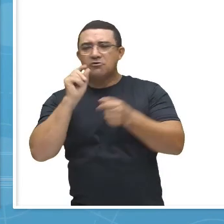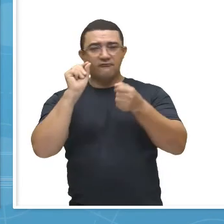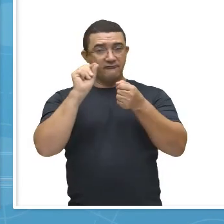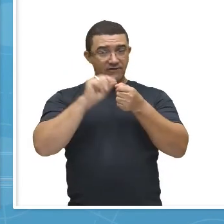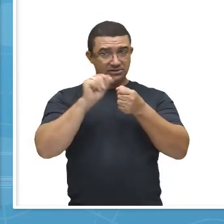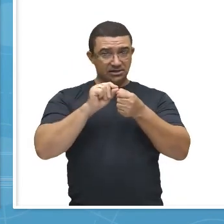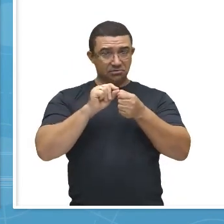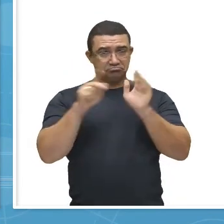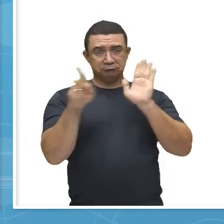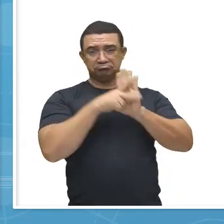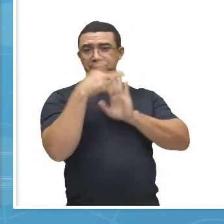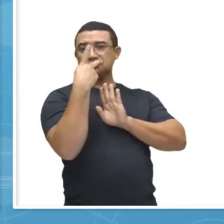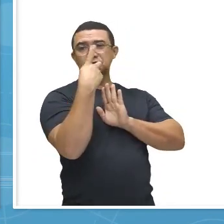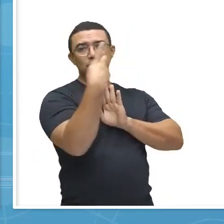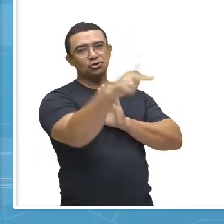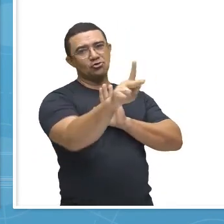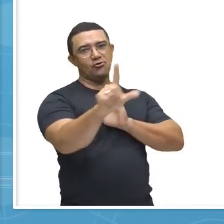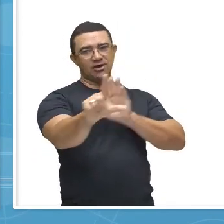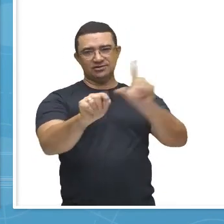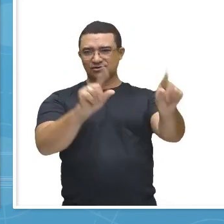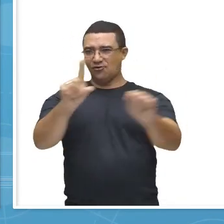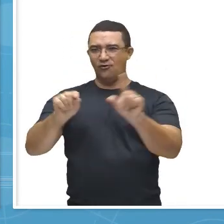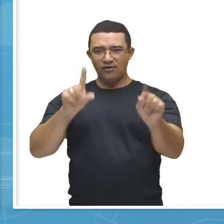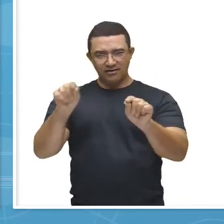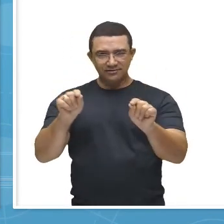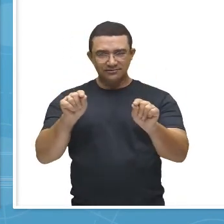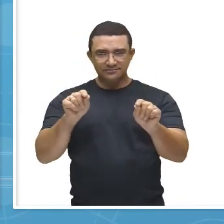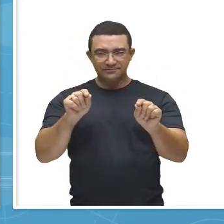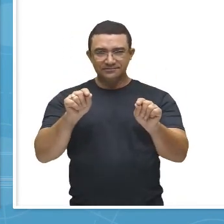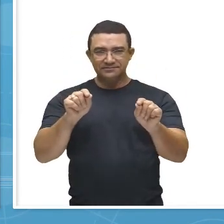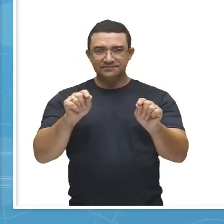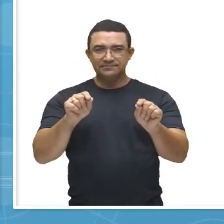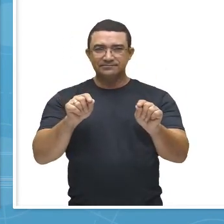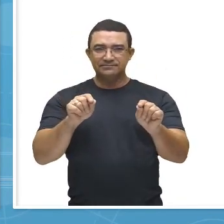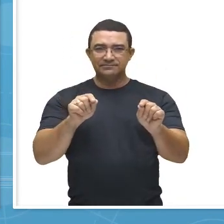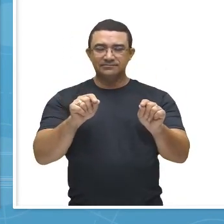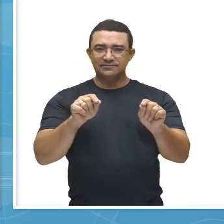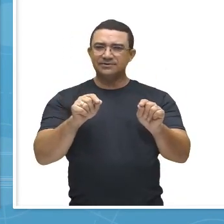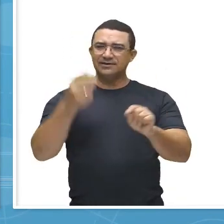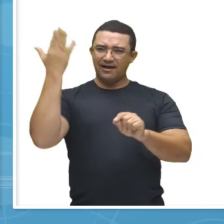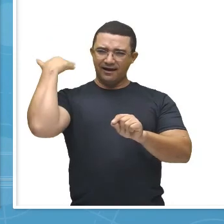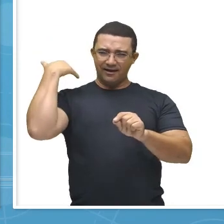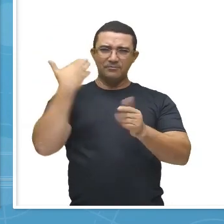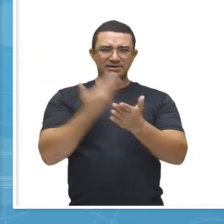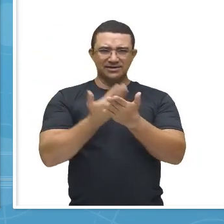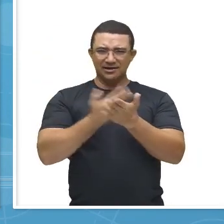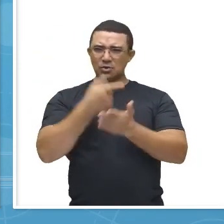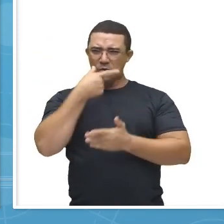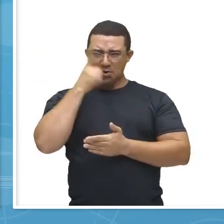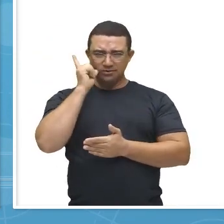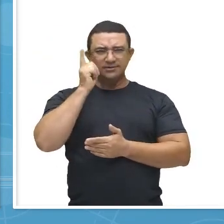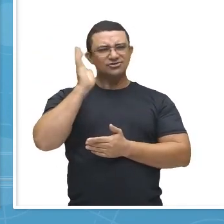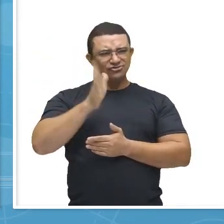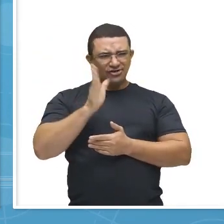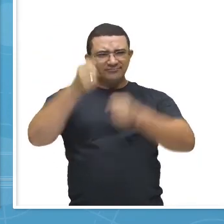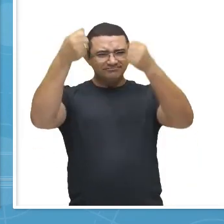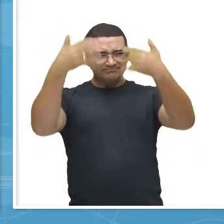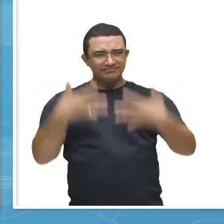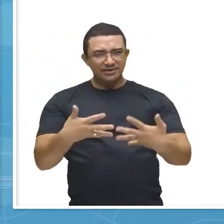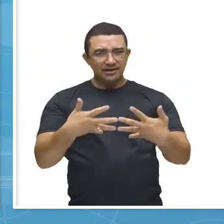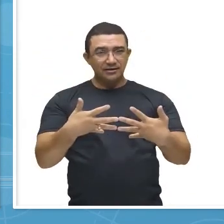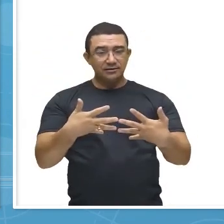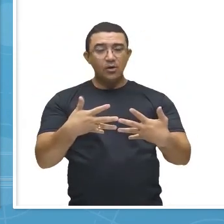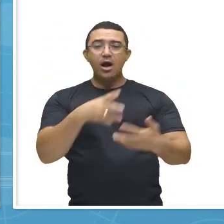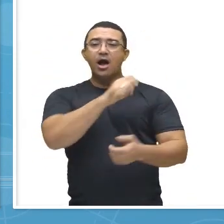suas opções fundamentais, né? E isso nós falamos até na aula de ontem, né? Então você, meu